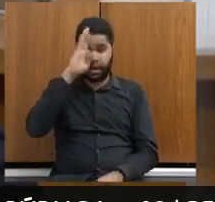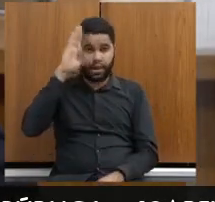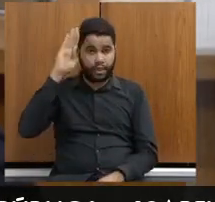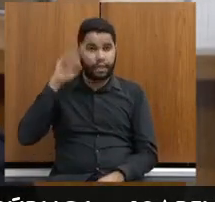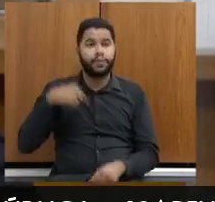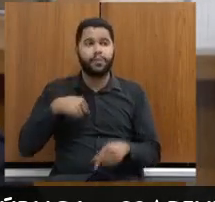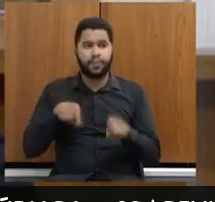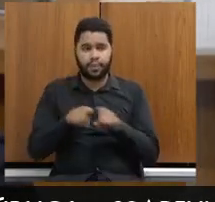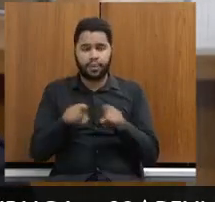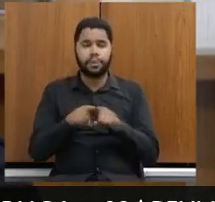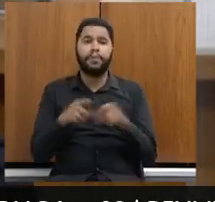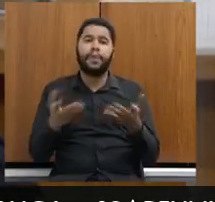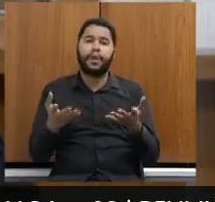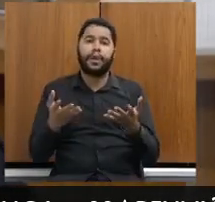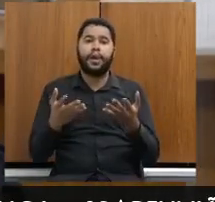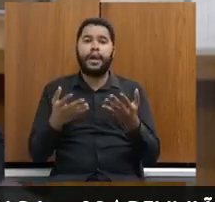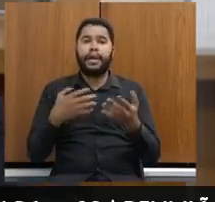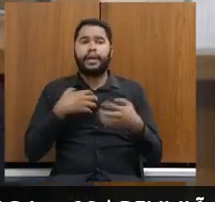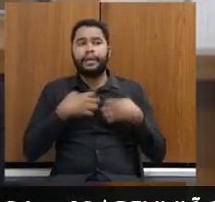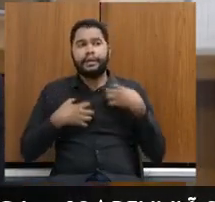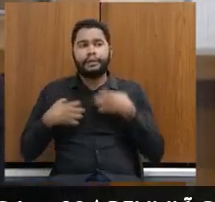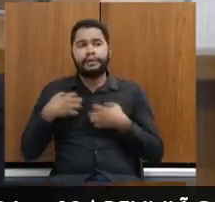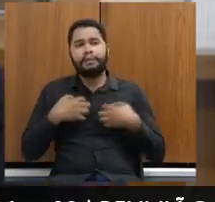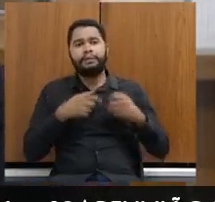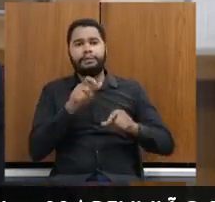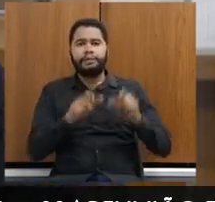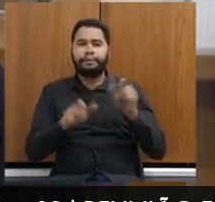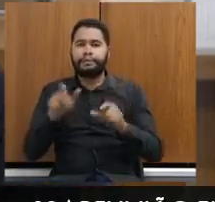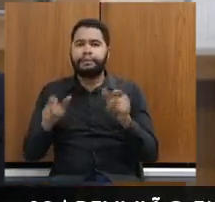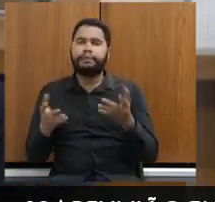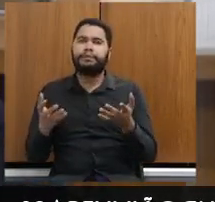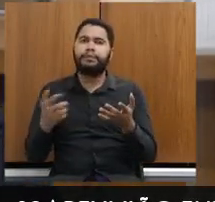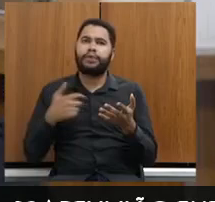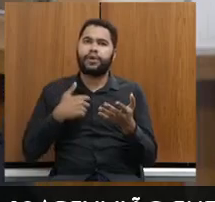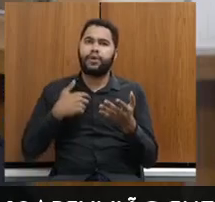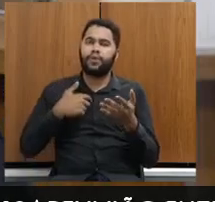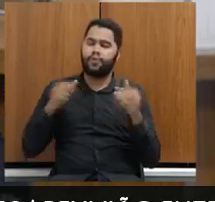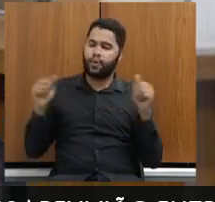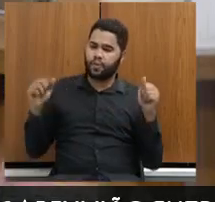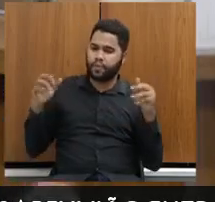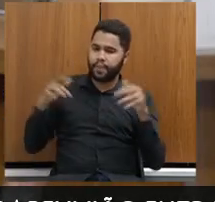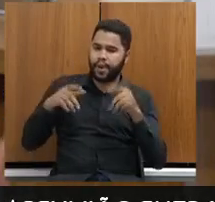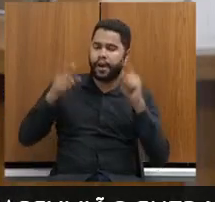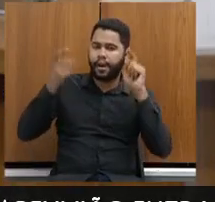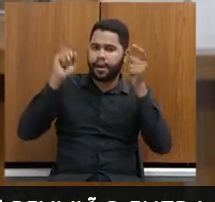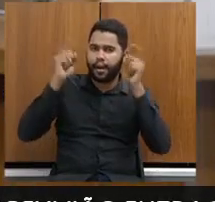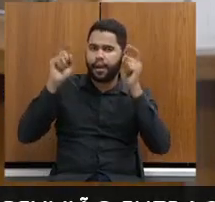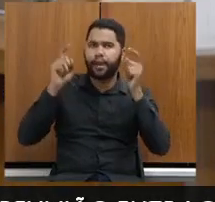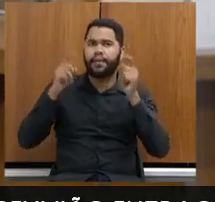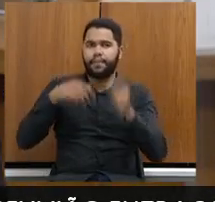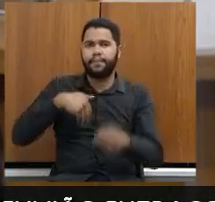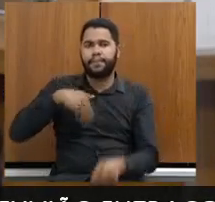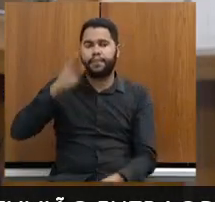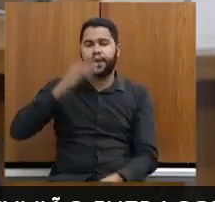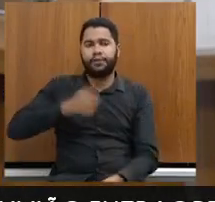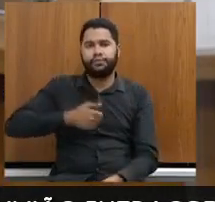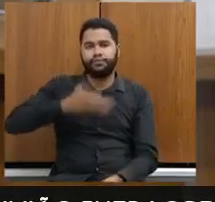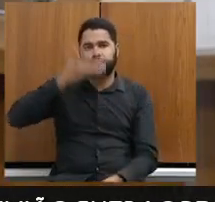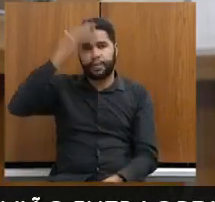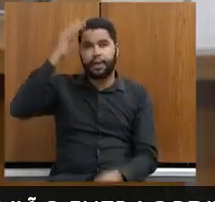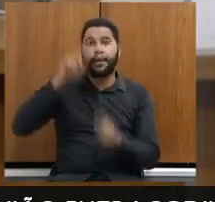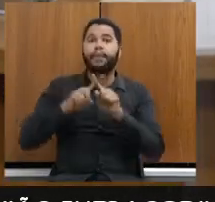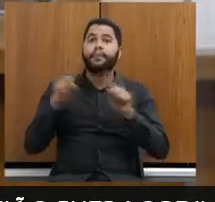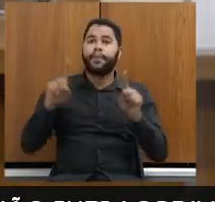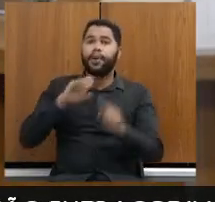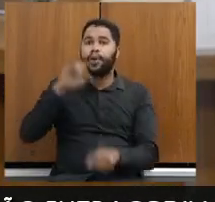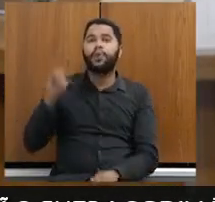entendo né angústia das pessoas com relação a isso hoje nós vamos fazer é vovó reunir uma equipe médio forma mais rápido possível mas a gente